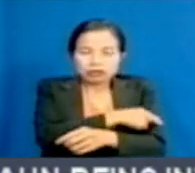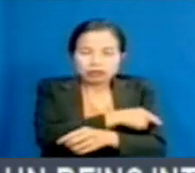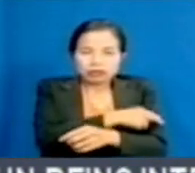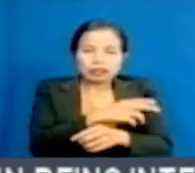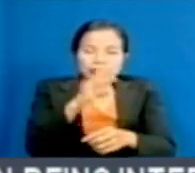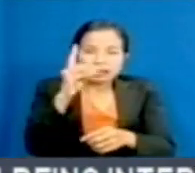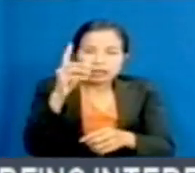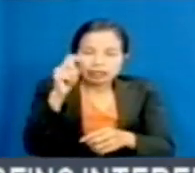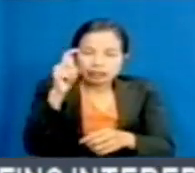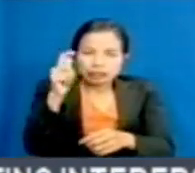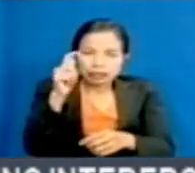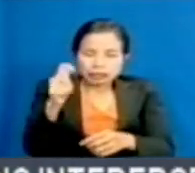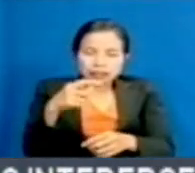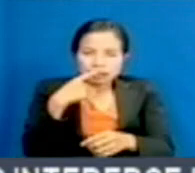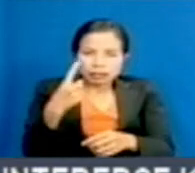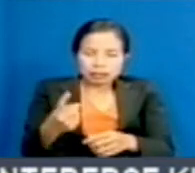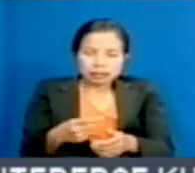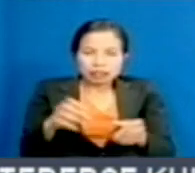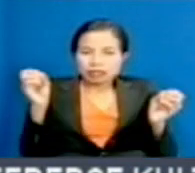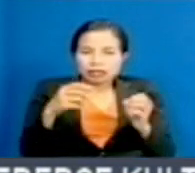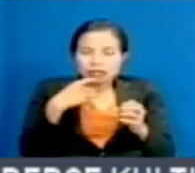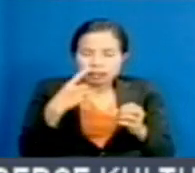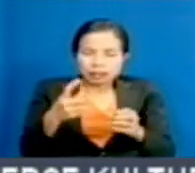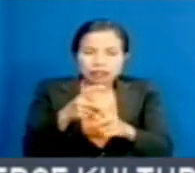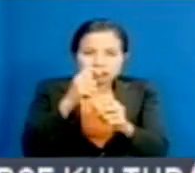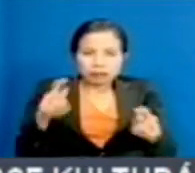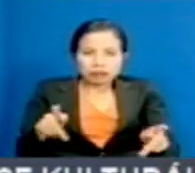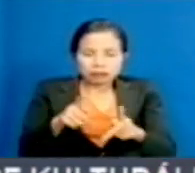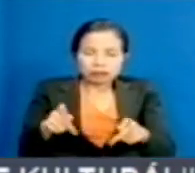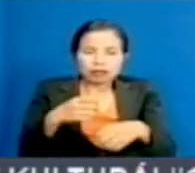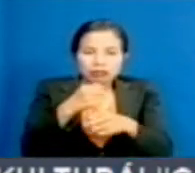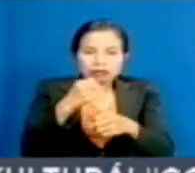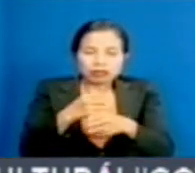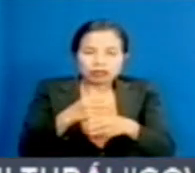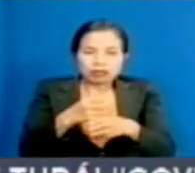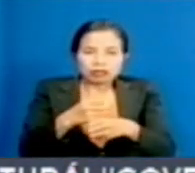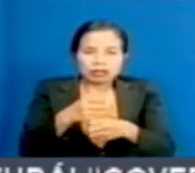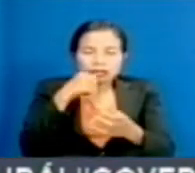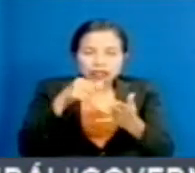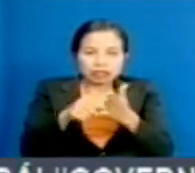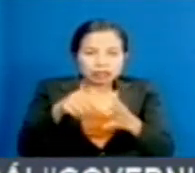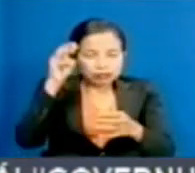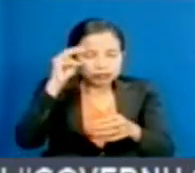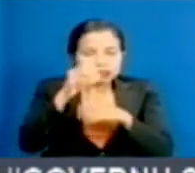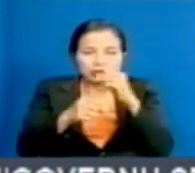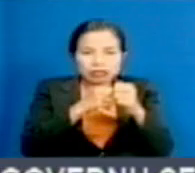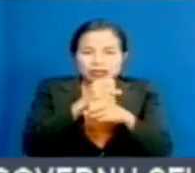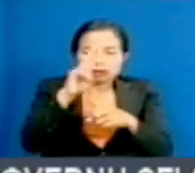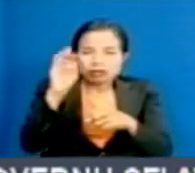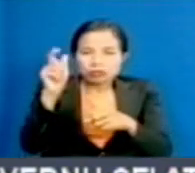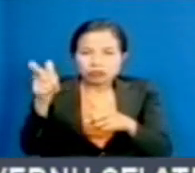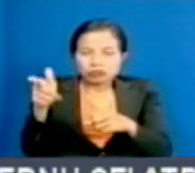transporte público ATT, direção autoriza transporte público atual operação baseba de espaço ministerial tinandri hundro